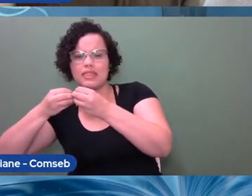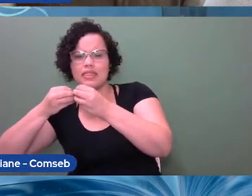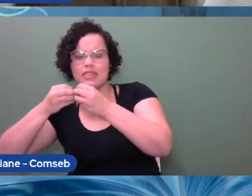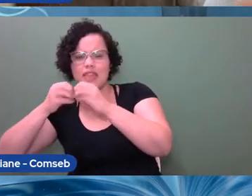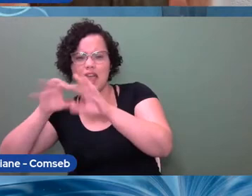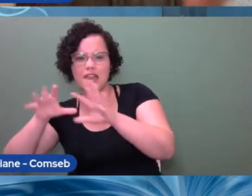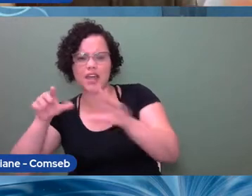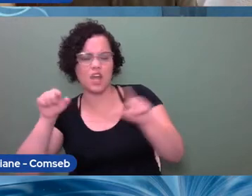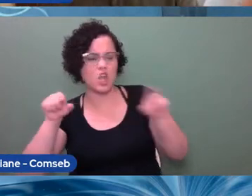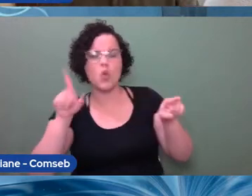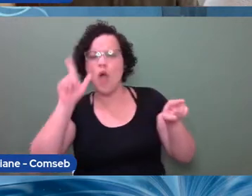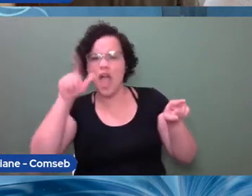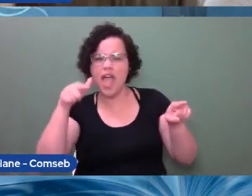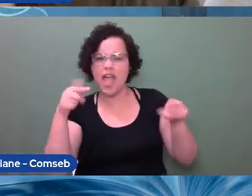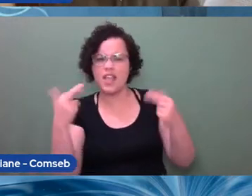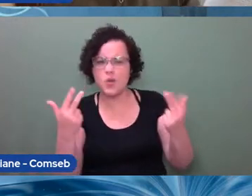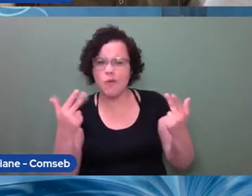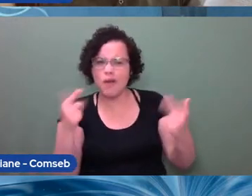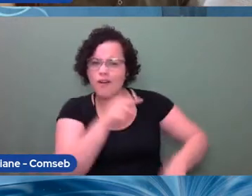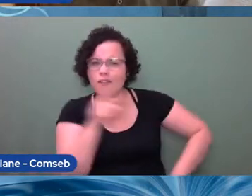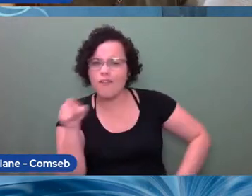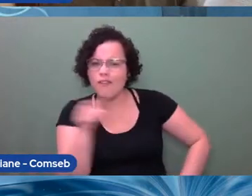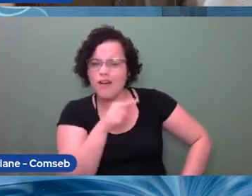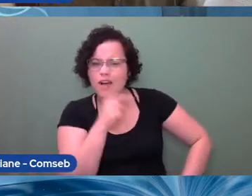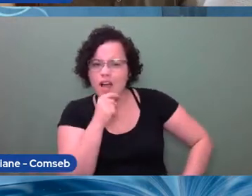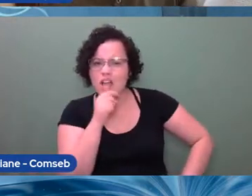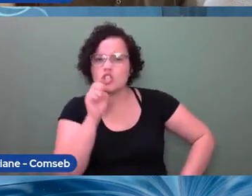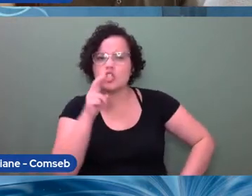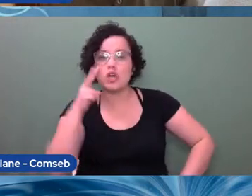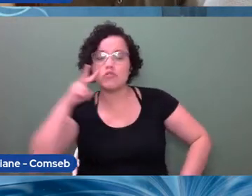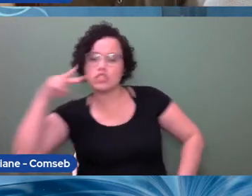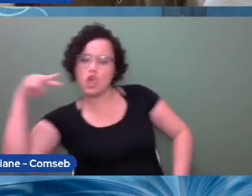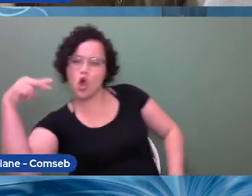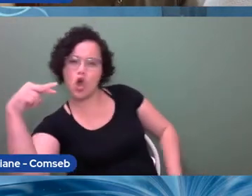Isso é conjectura, porque a gente não entende o que é